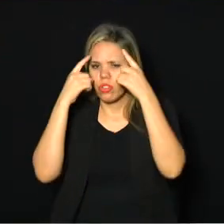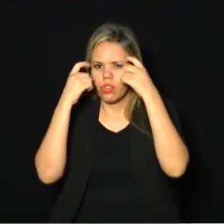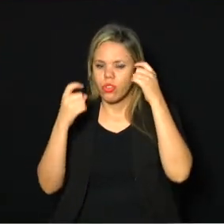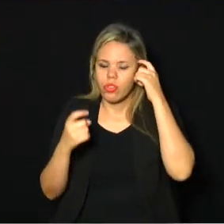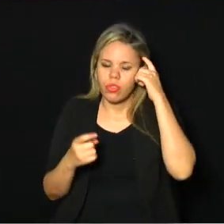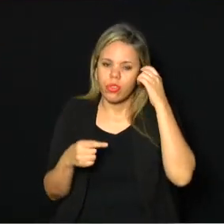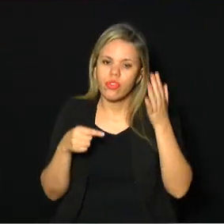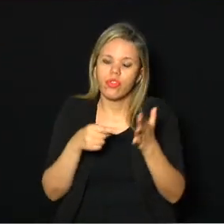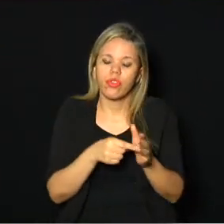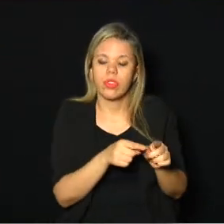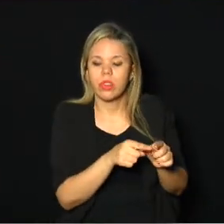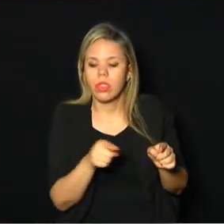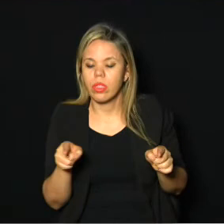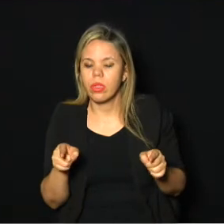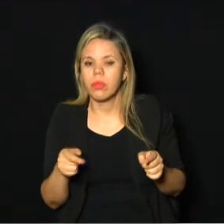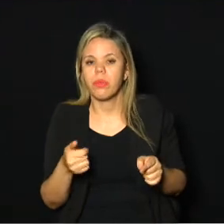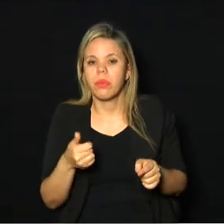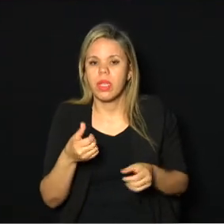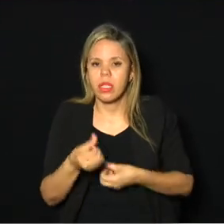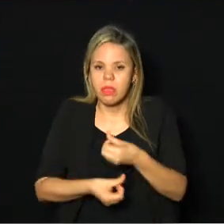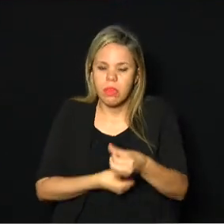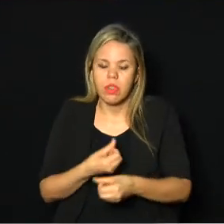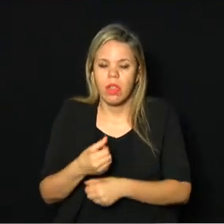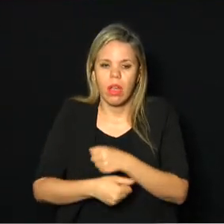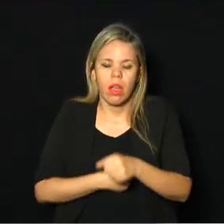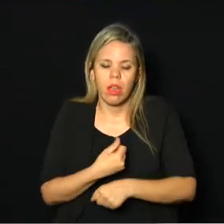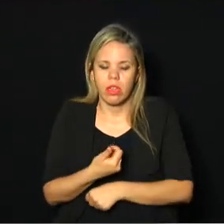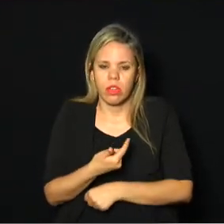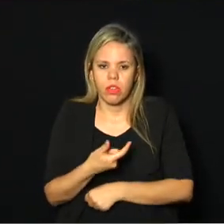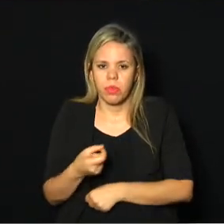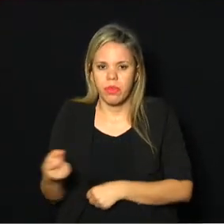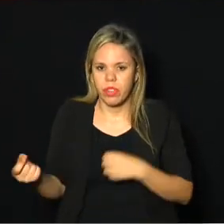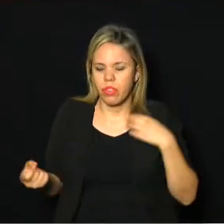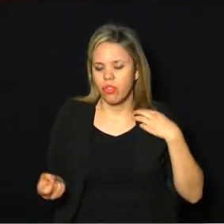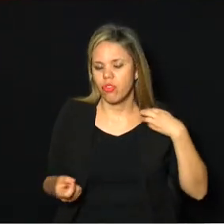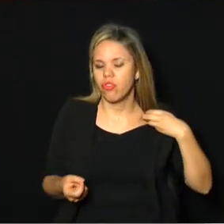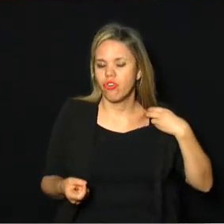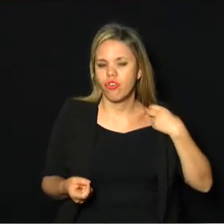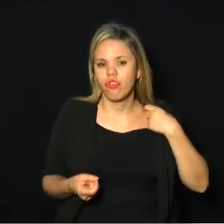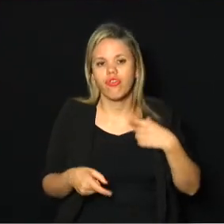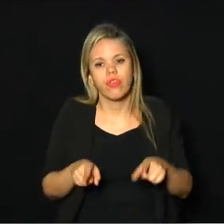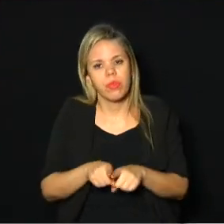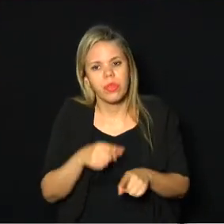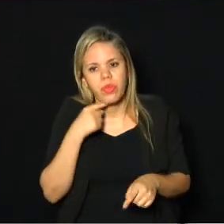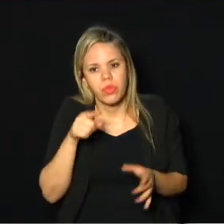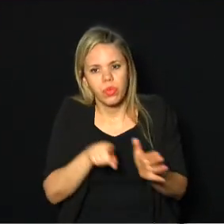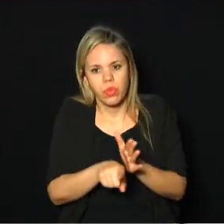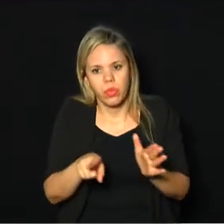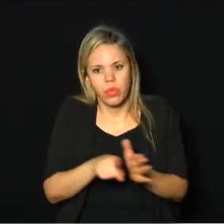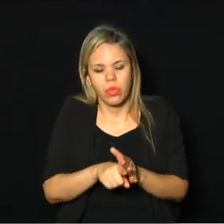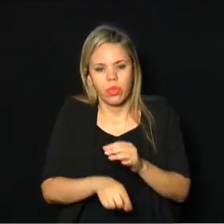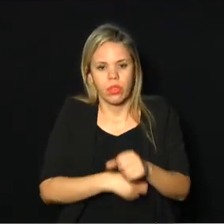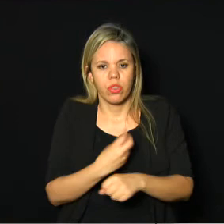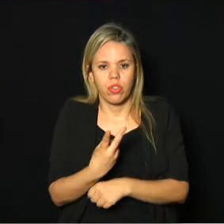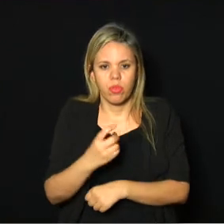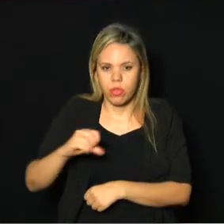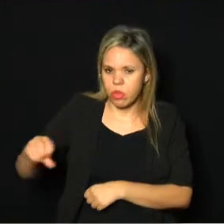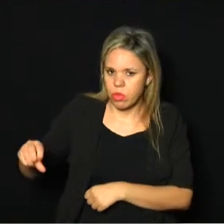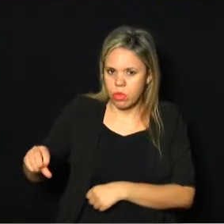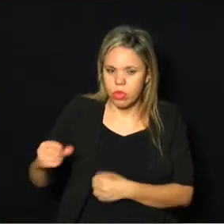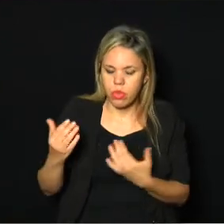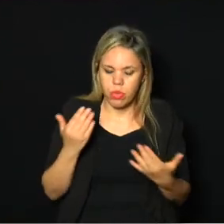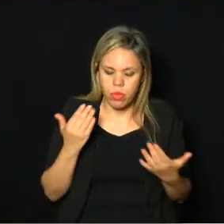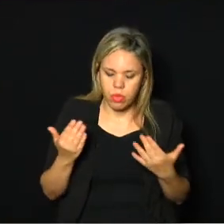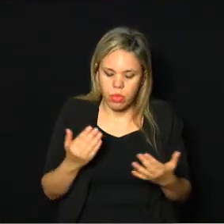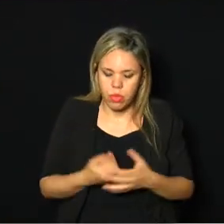nesse período, no primeiro semestre de 2020, e questionando também os dados de 2019, para efeitos de